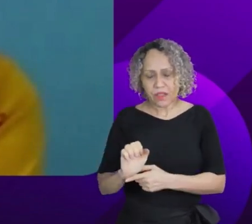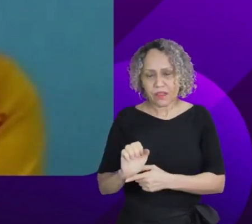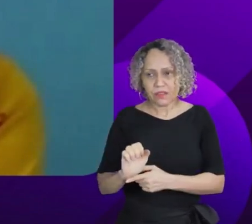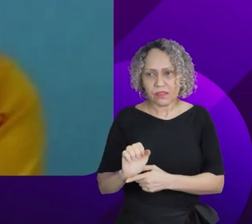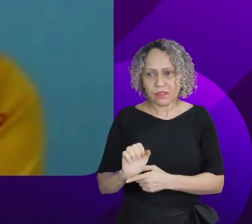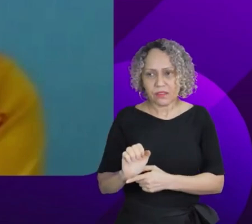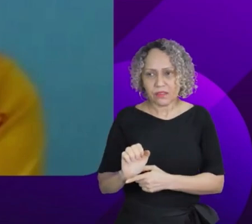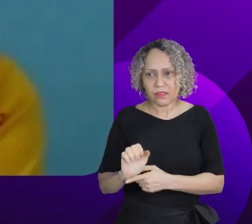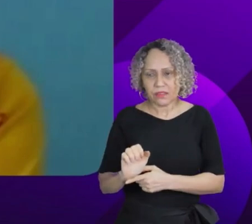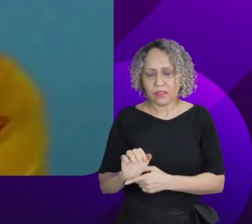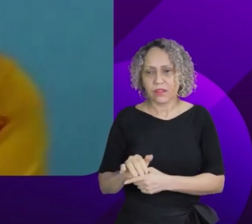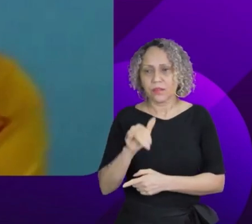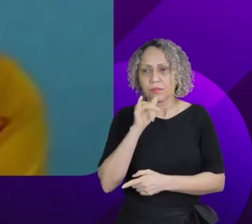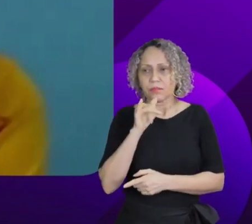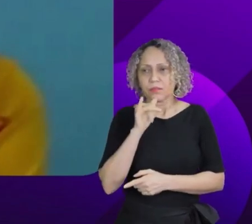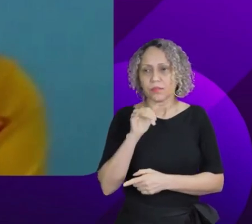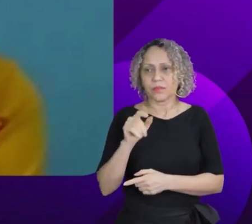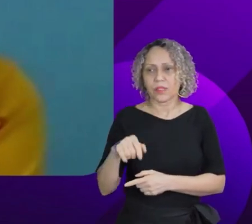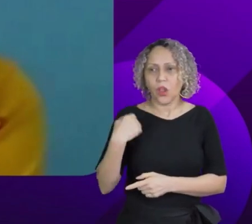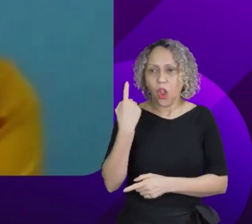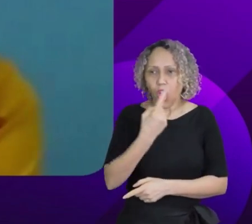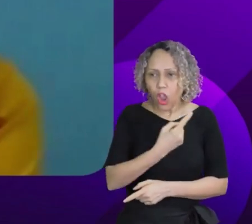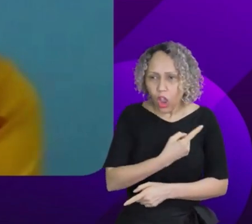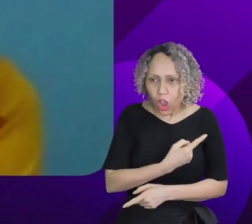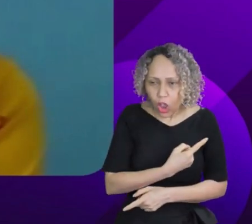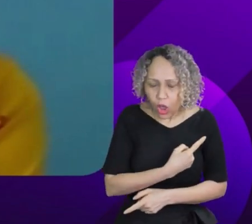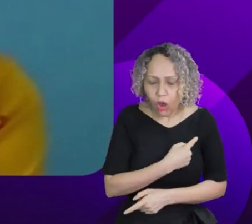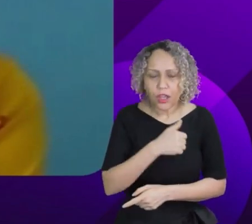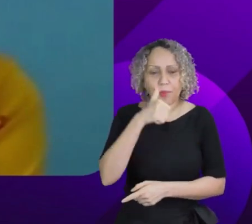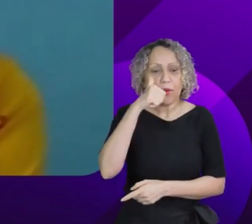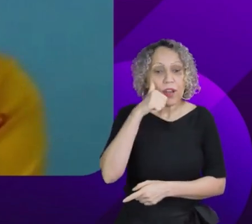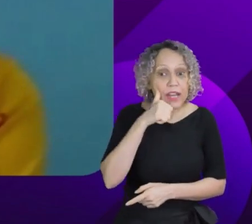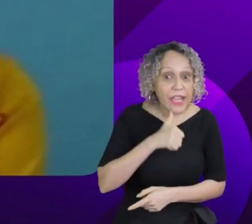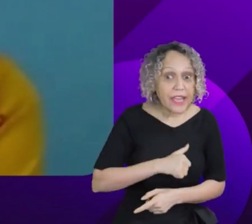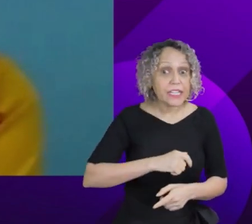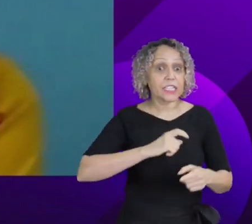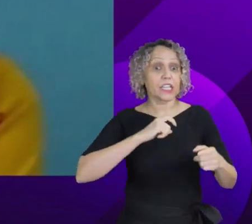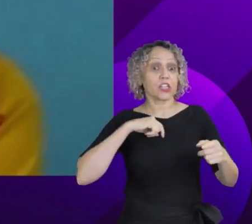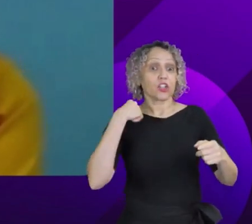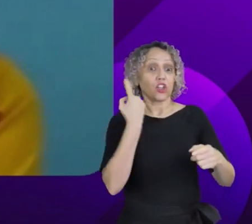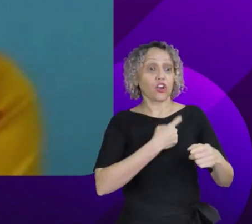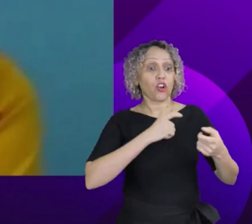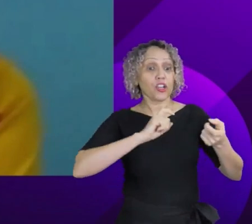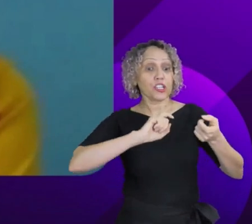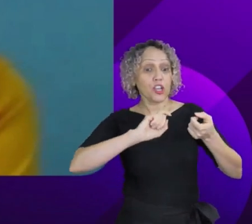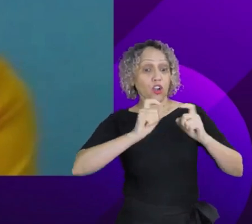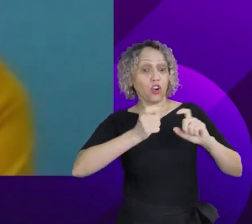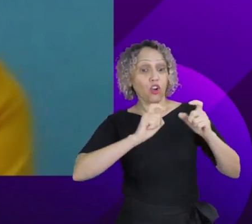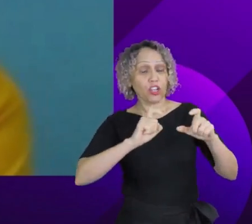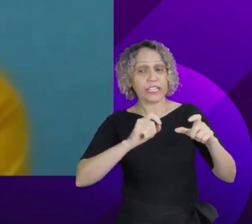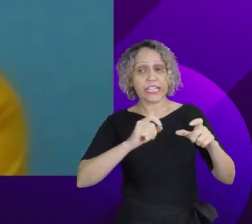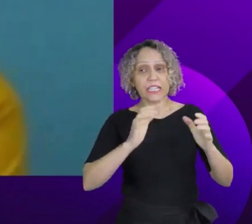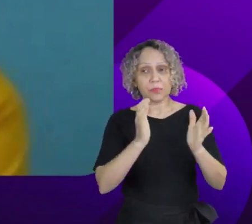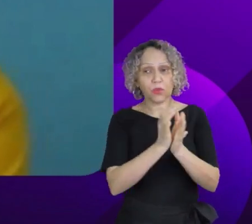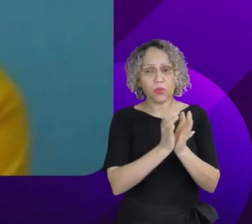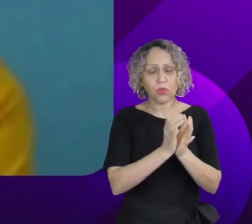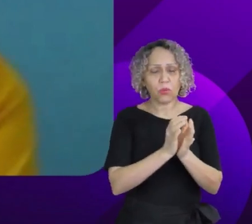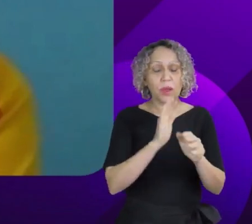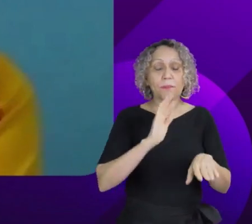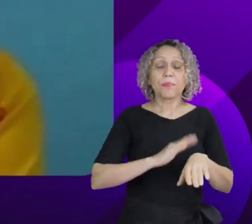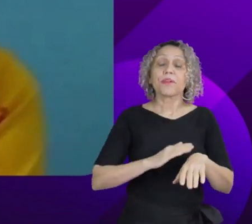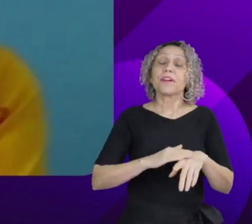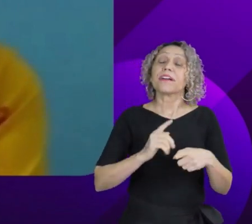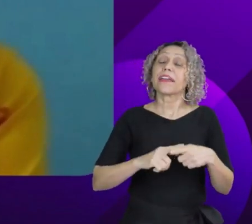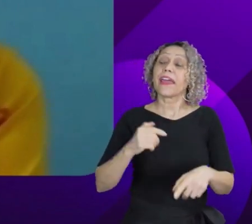com coordenação, então são mulheres coordenando os projetos de moradia, que a gente via no passado como uma coisa do homem,